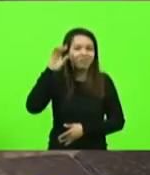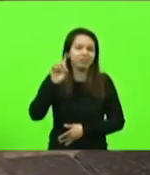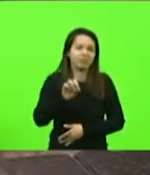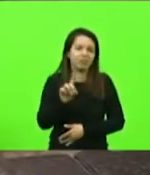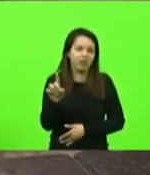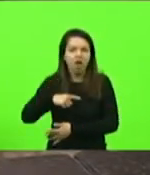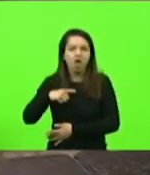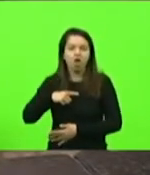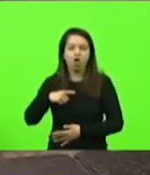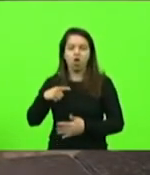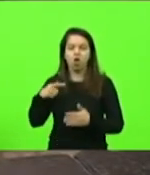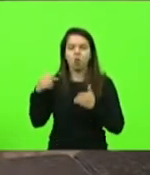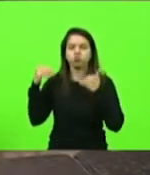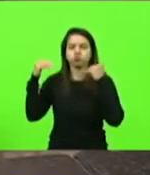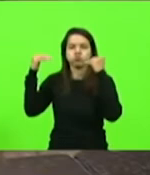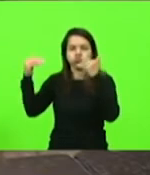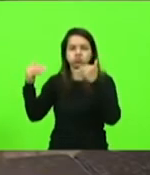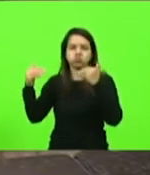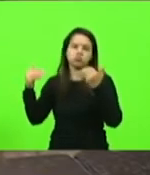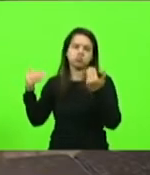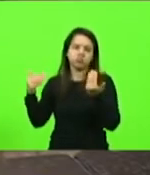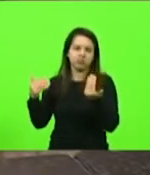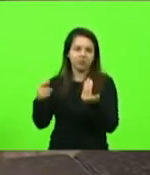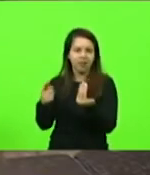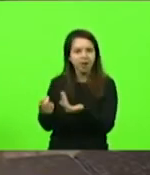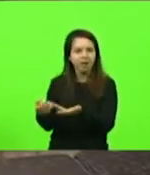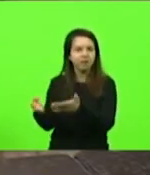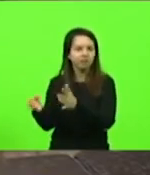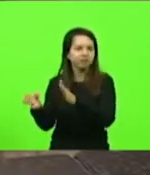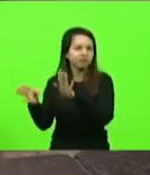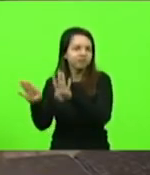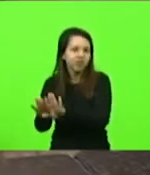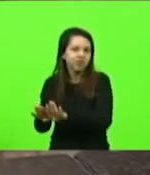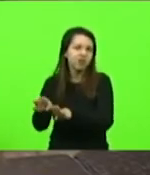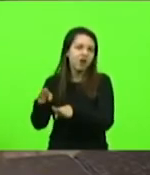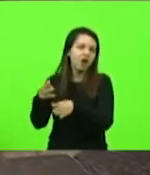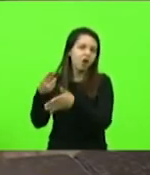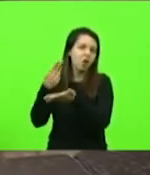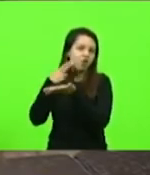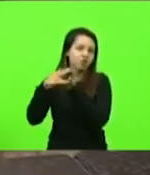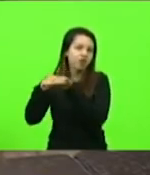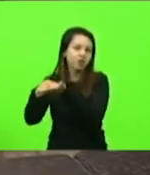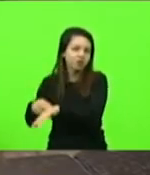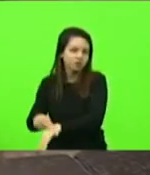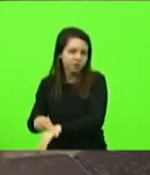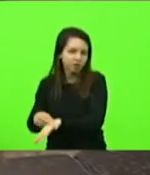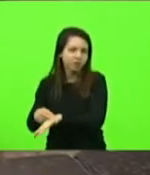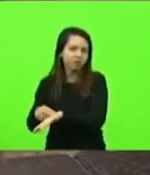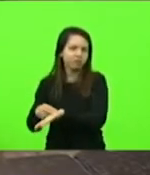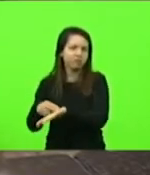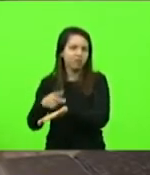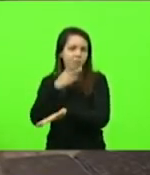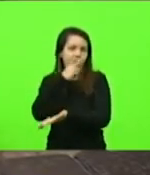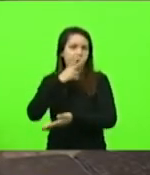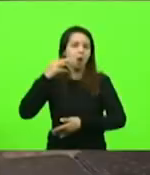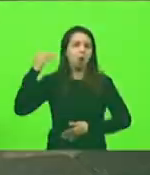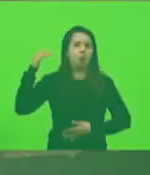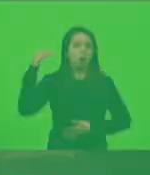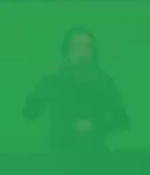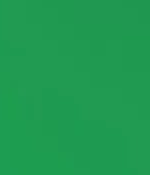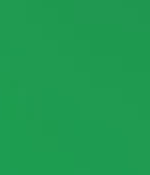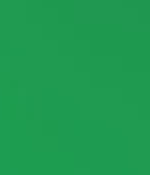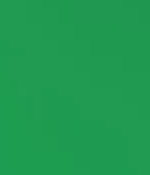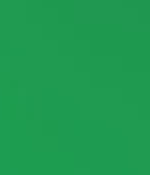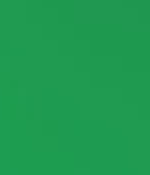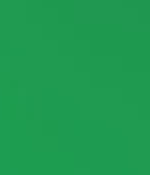não só isso fazer algum tipo de intervenção algum tipo de notificação e saí de lá grandão como se tivesse fazendo um bem para a